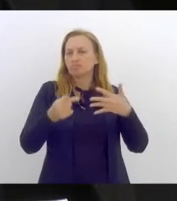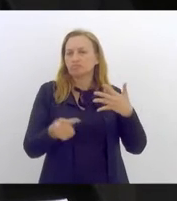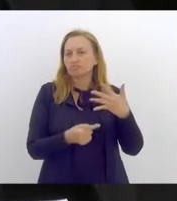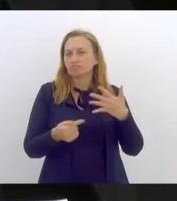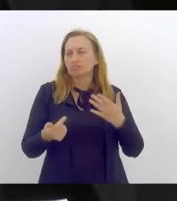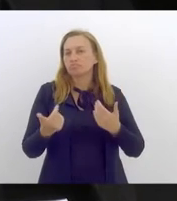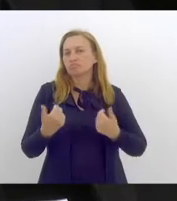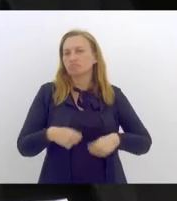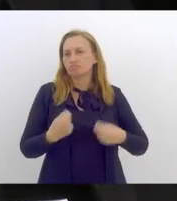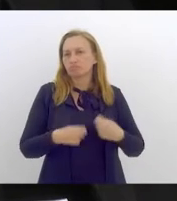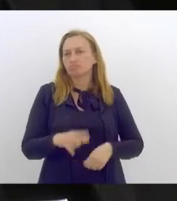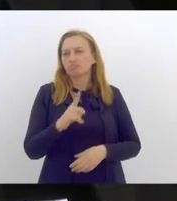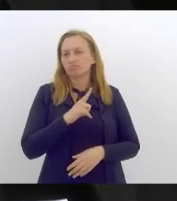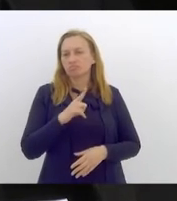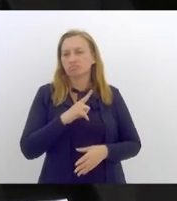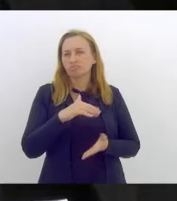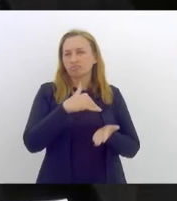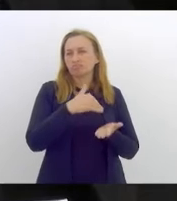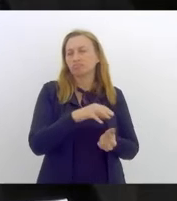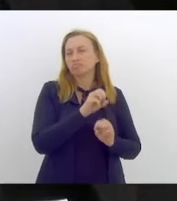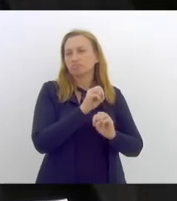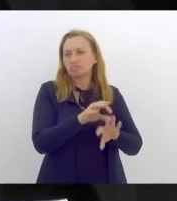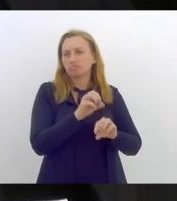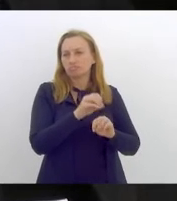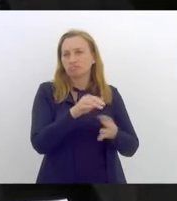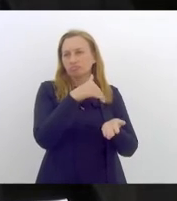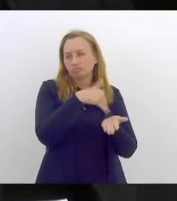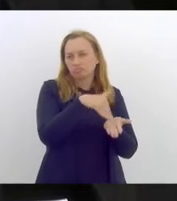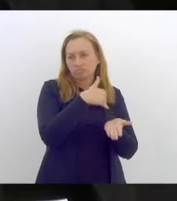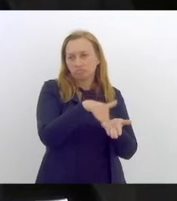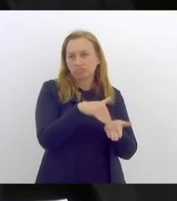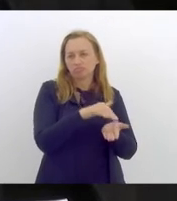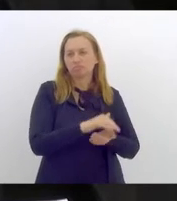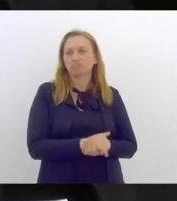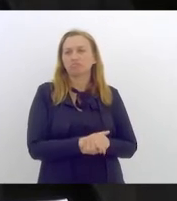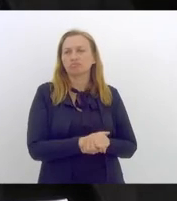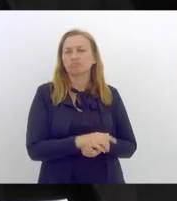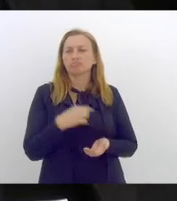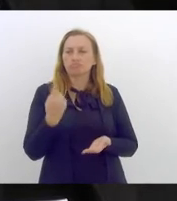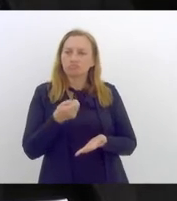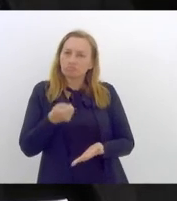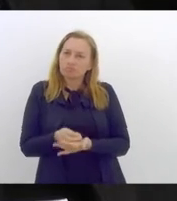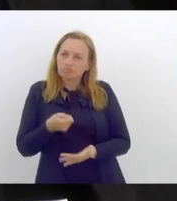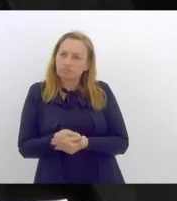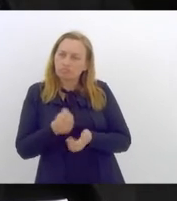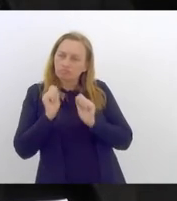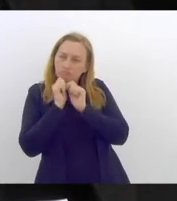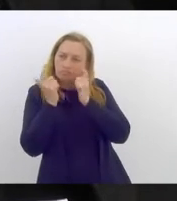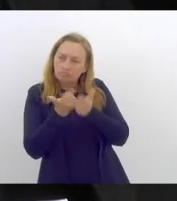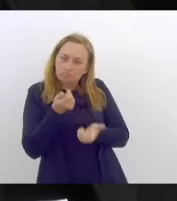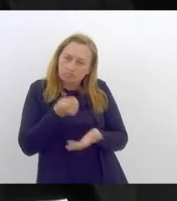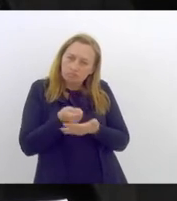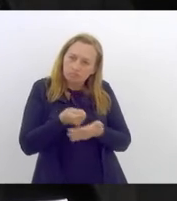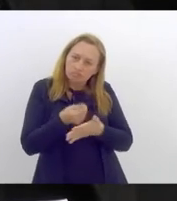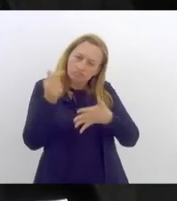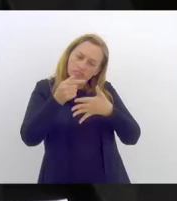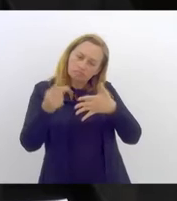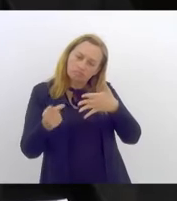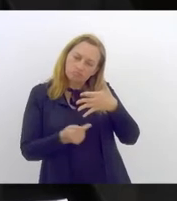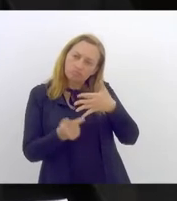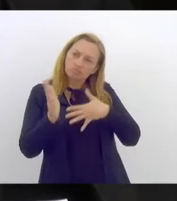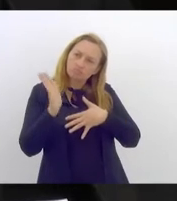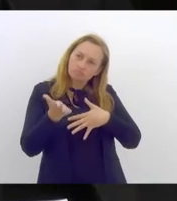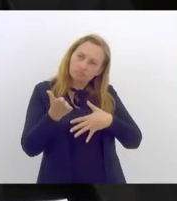pendências que a SEDUC vem acumulando e que a Assembleia vem cobrando, ou pontos sobre os quais a Assembleia